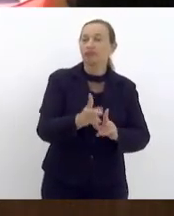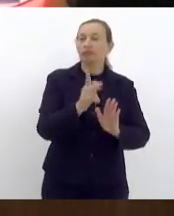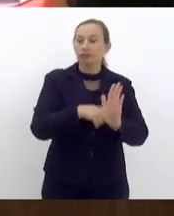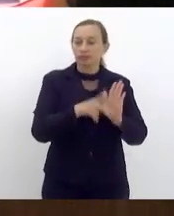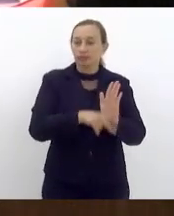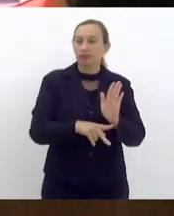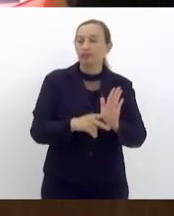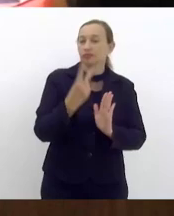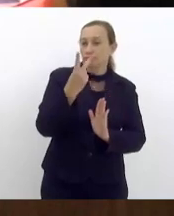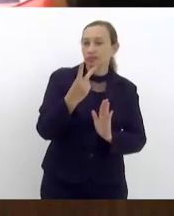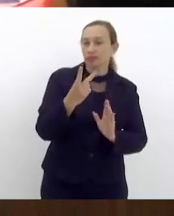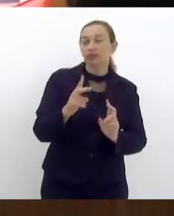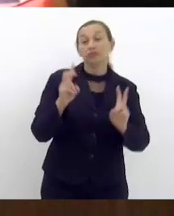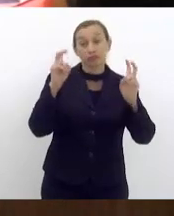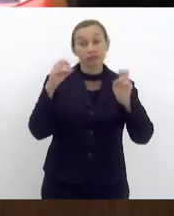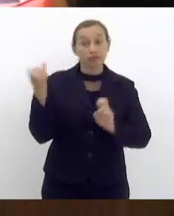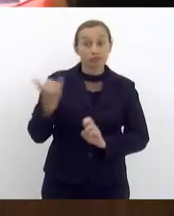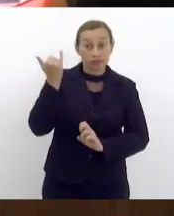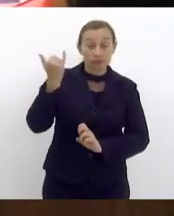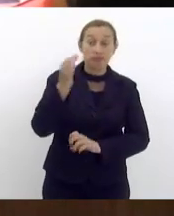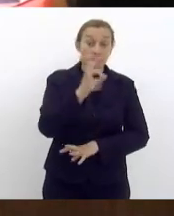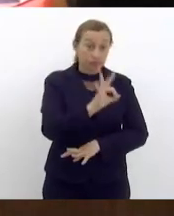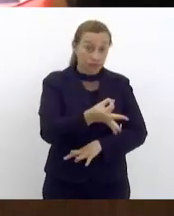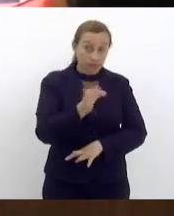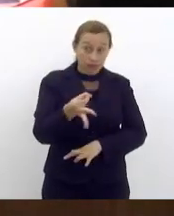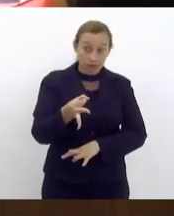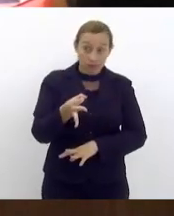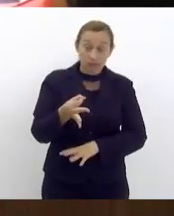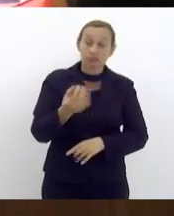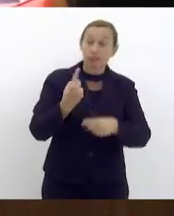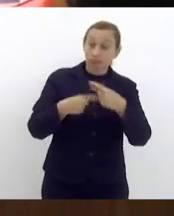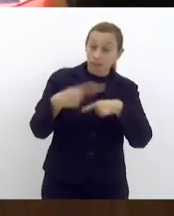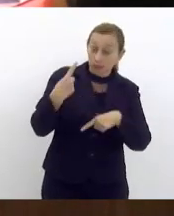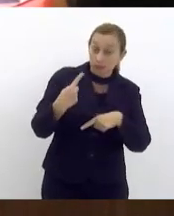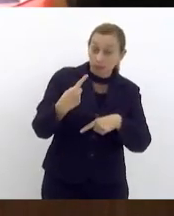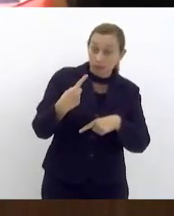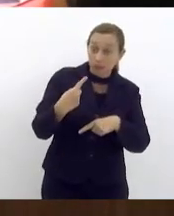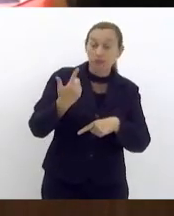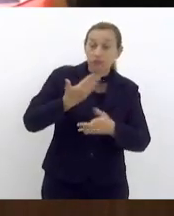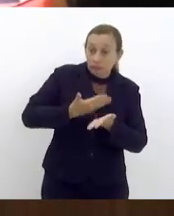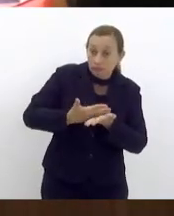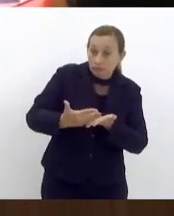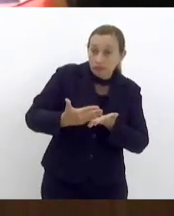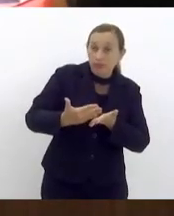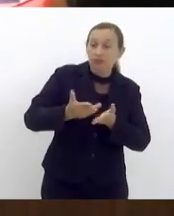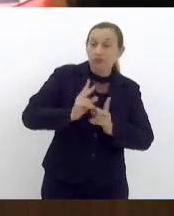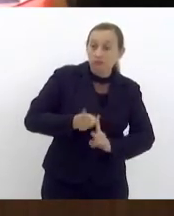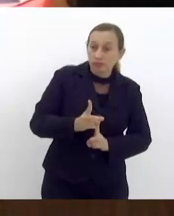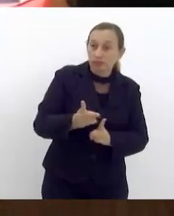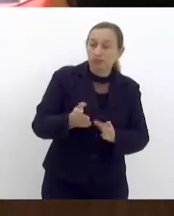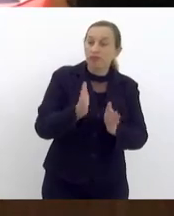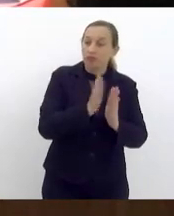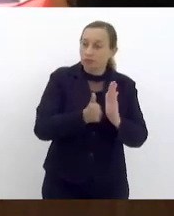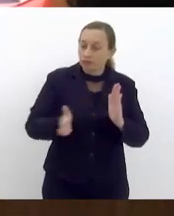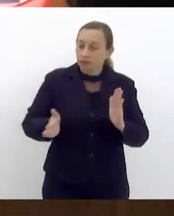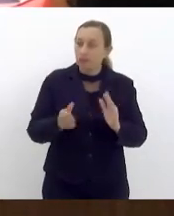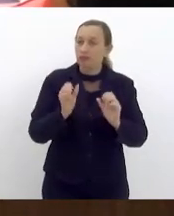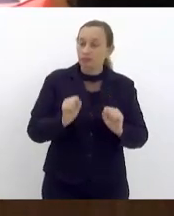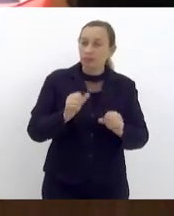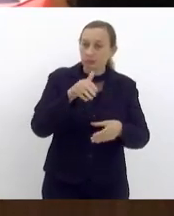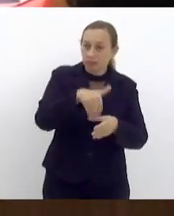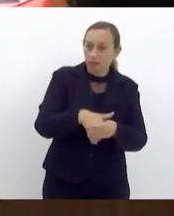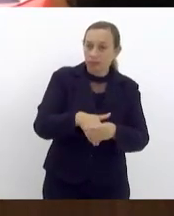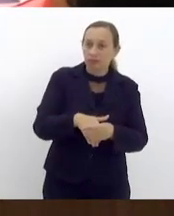absolutamente relevantes que certamente uma vez superados vão começar a colocar os projetos em ordem que a gente possa votar